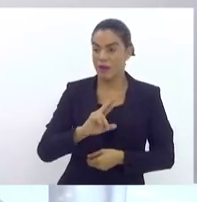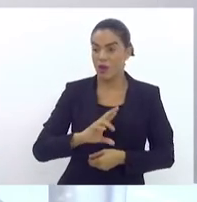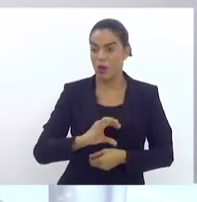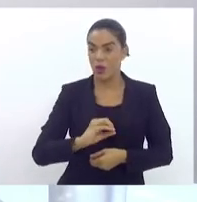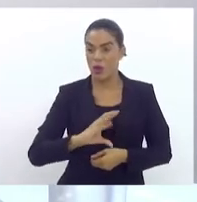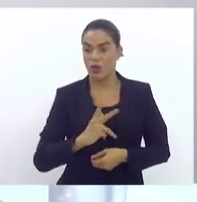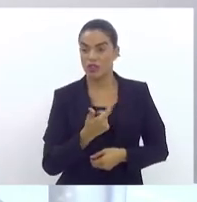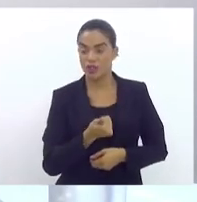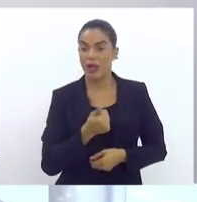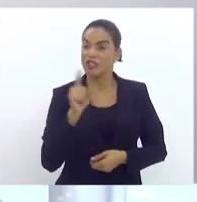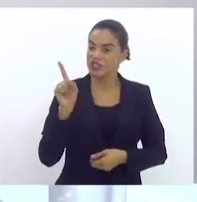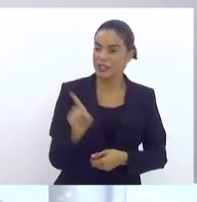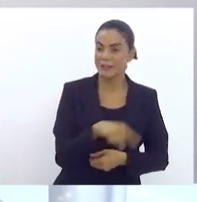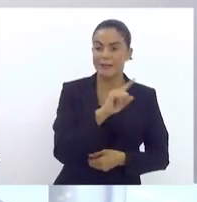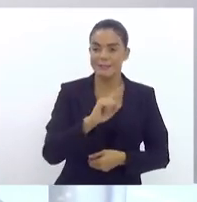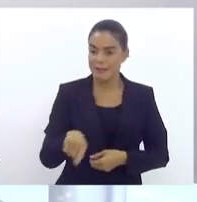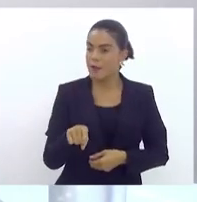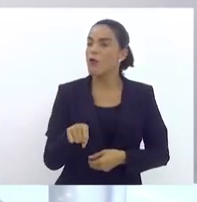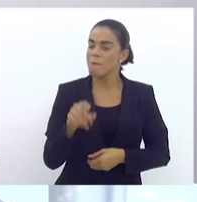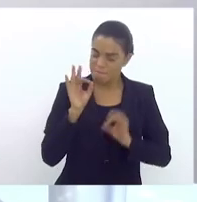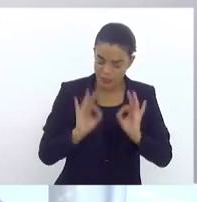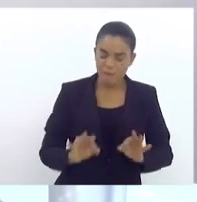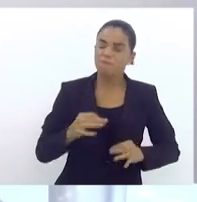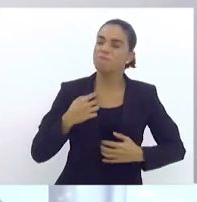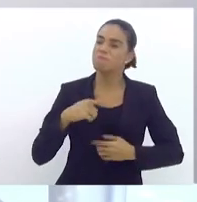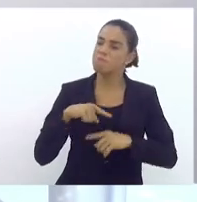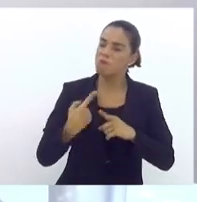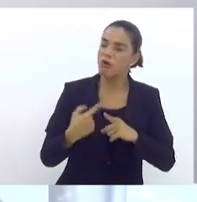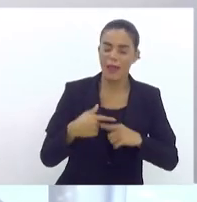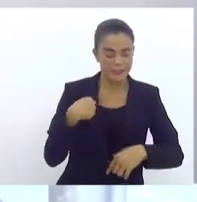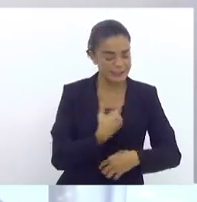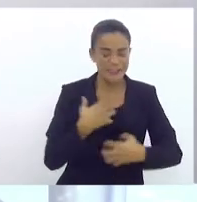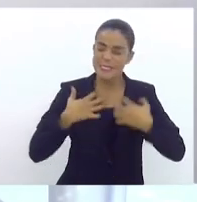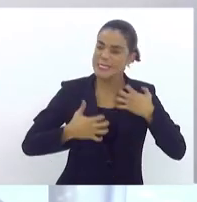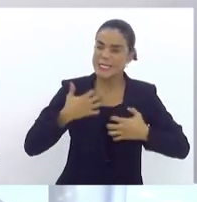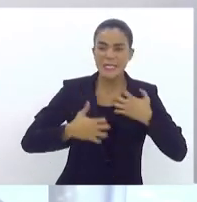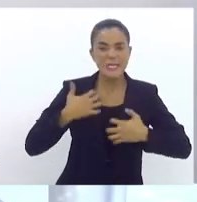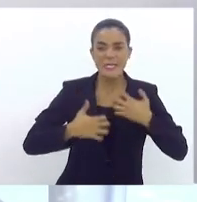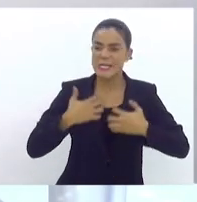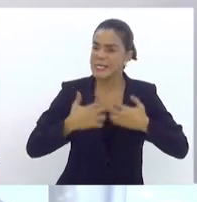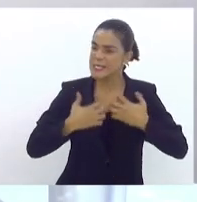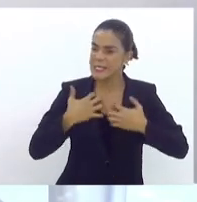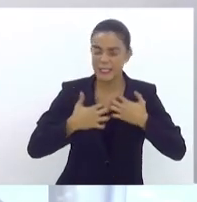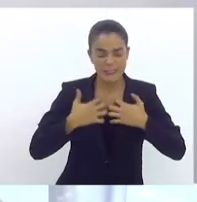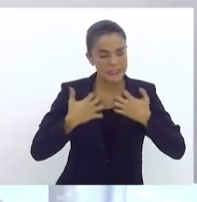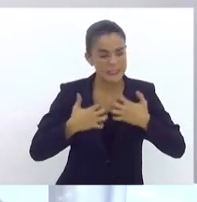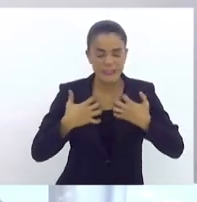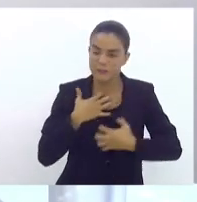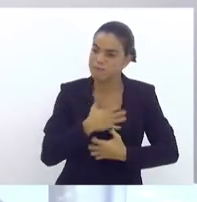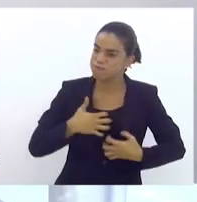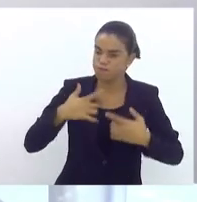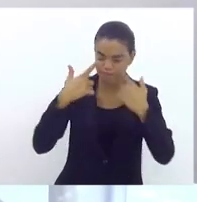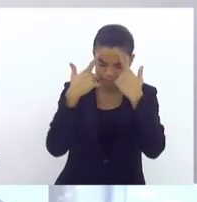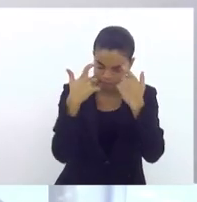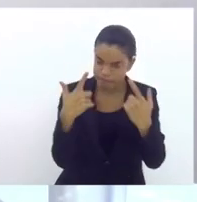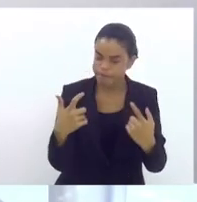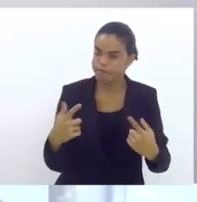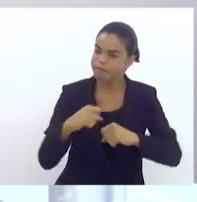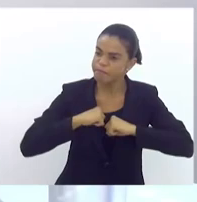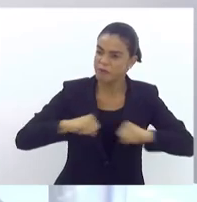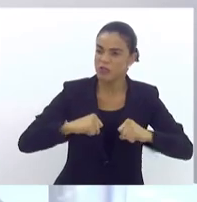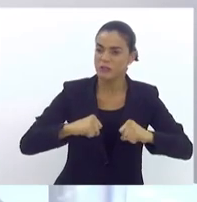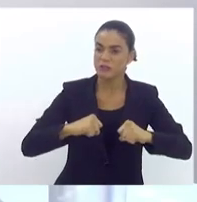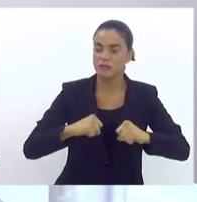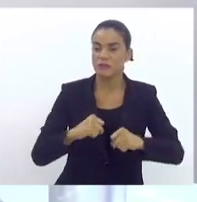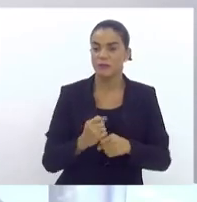a gente desmarcou porque causou indignação muito indignação de nós membros que estávamos ali deputados